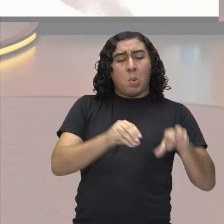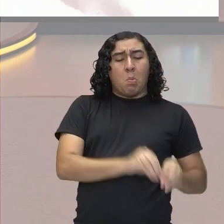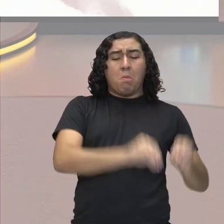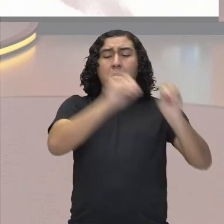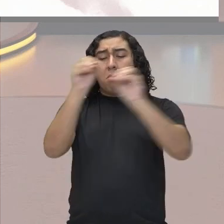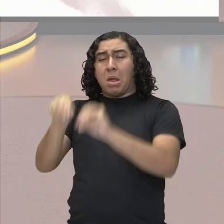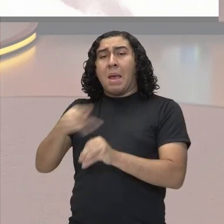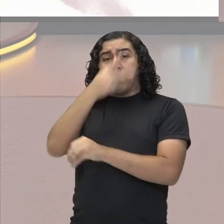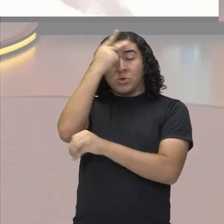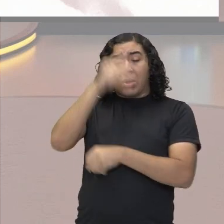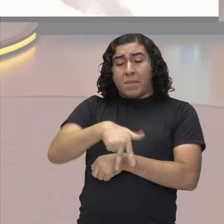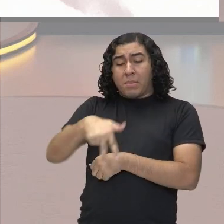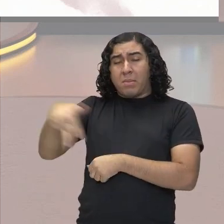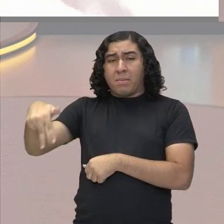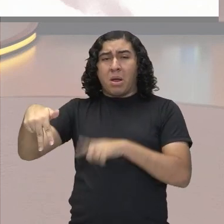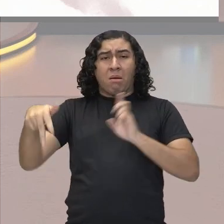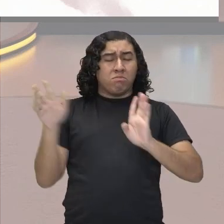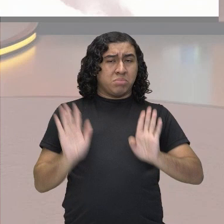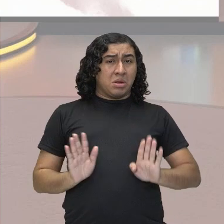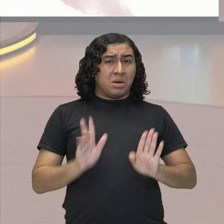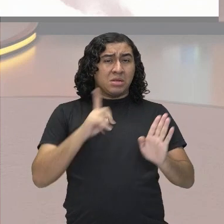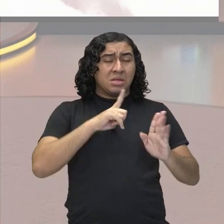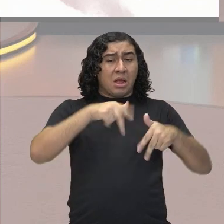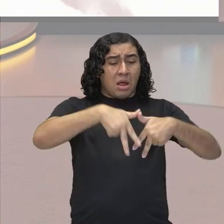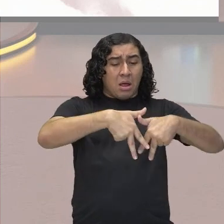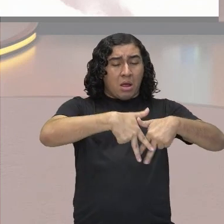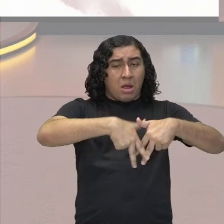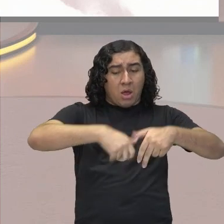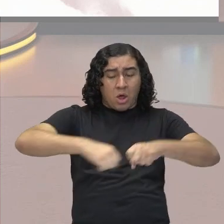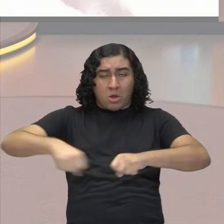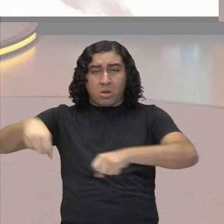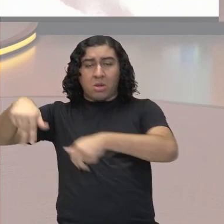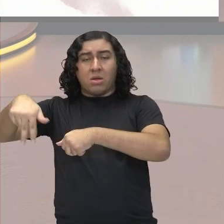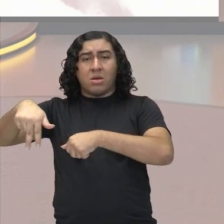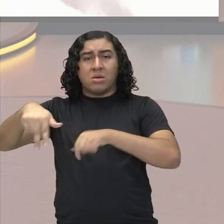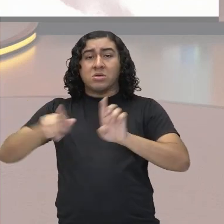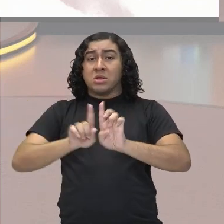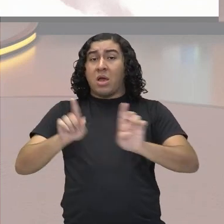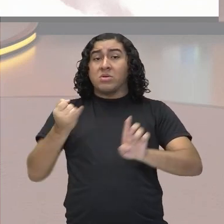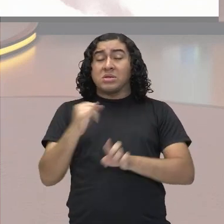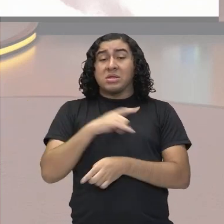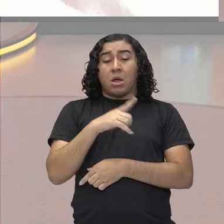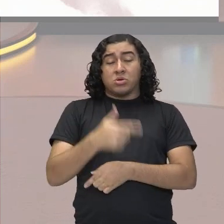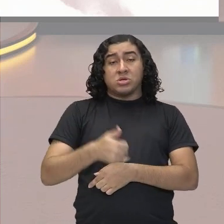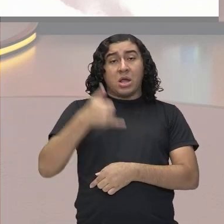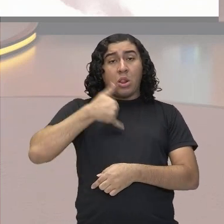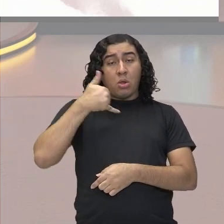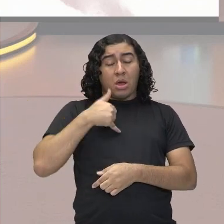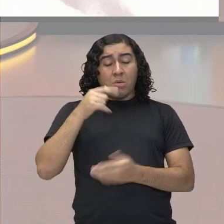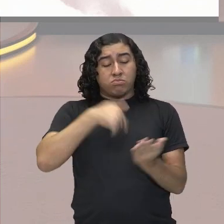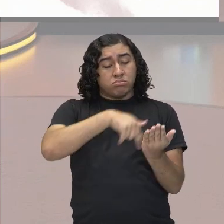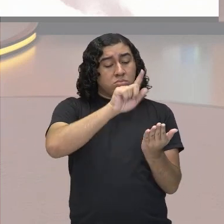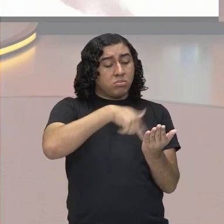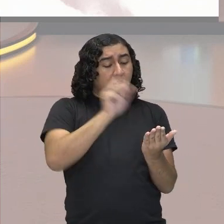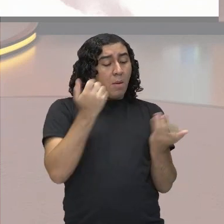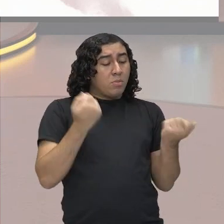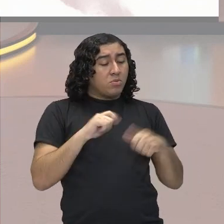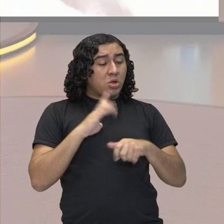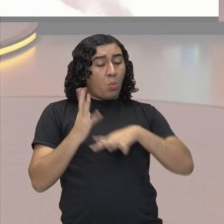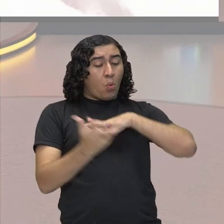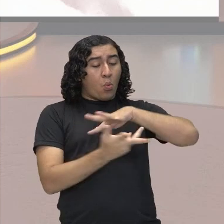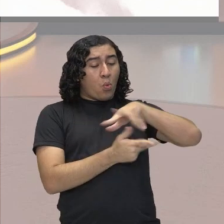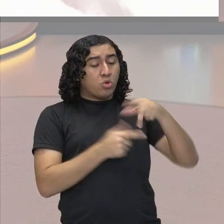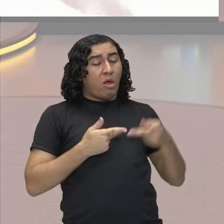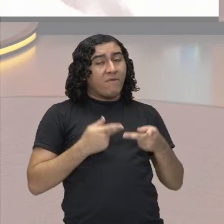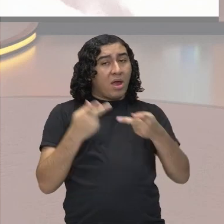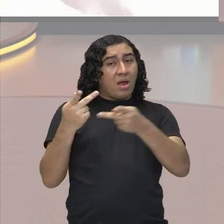como? Vai ser teletransportado de um lugar para o outro? Não, mas se eu pegar o meu celular, eu viajo o mundo todo ali. É ou não é